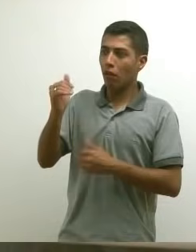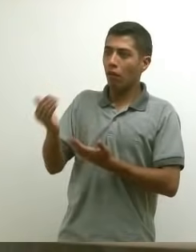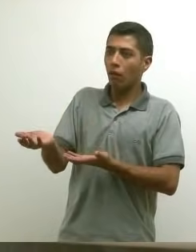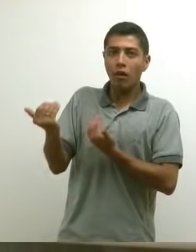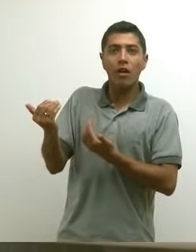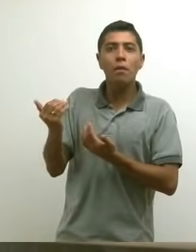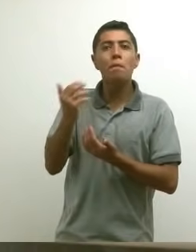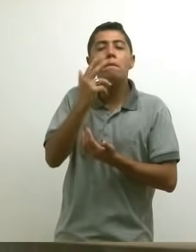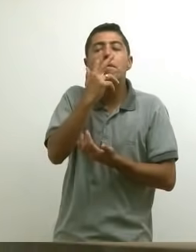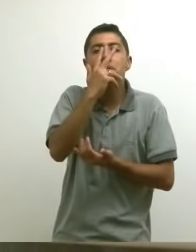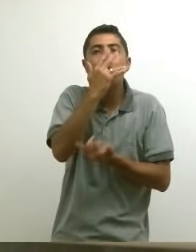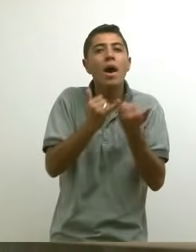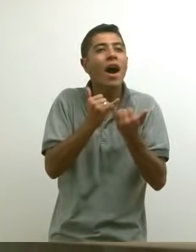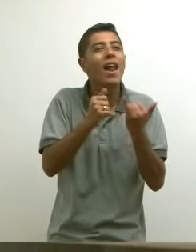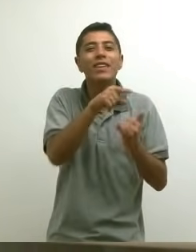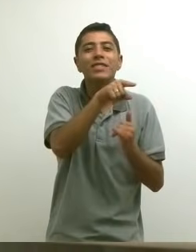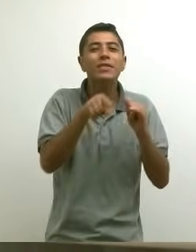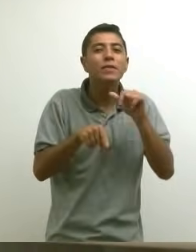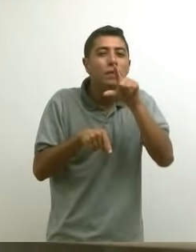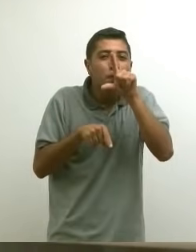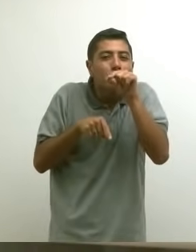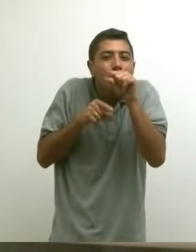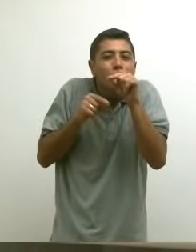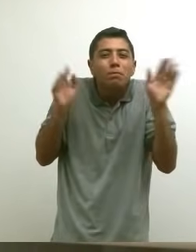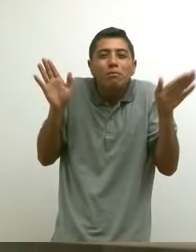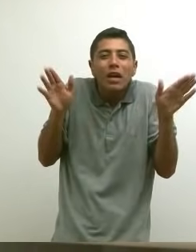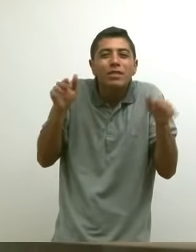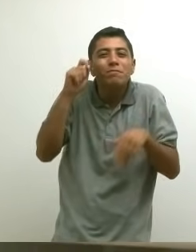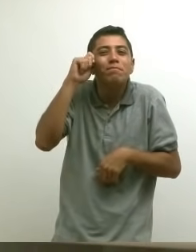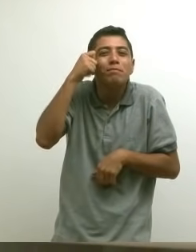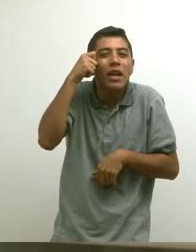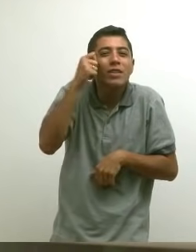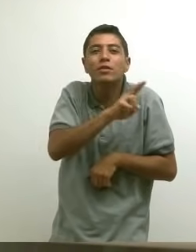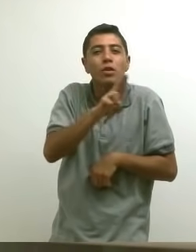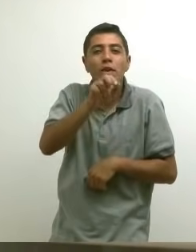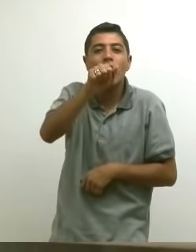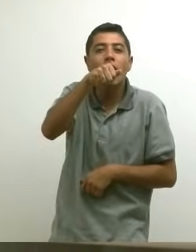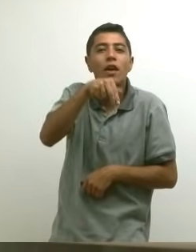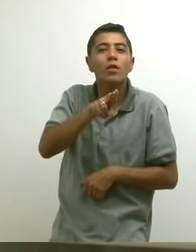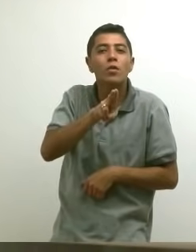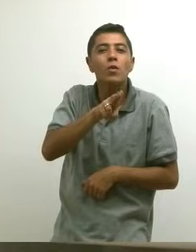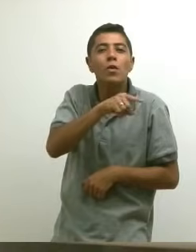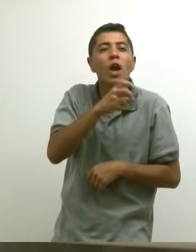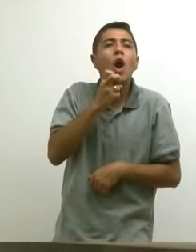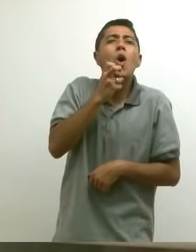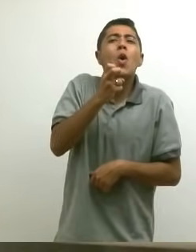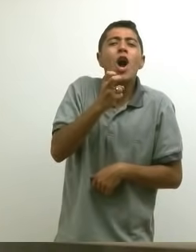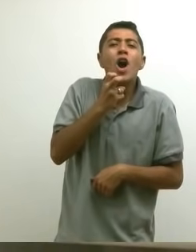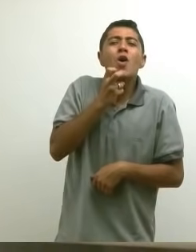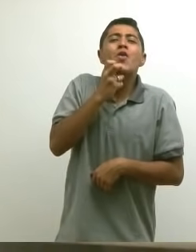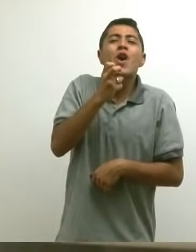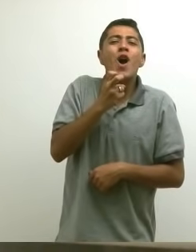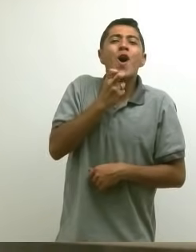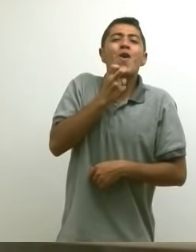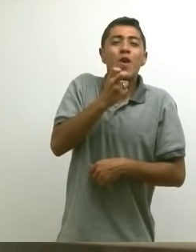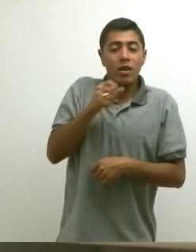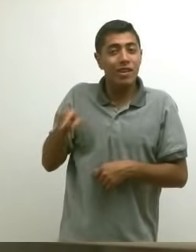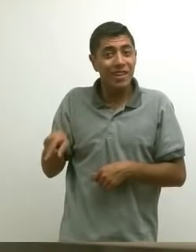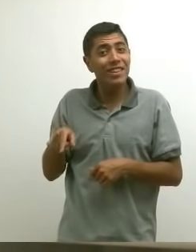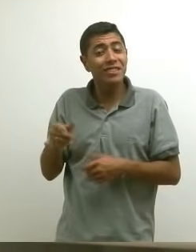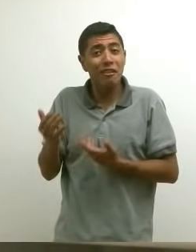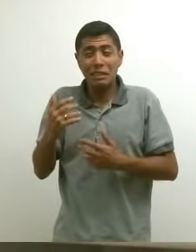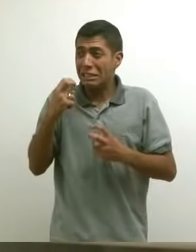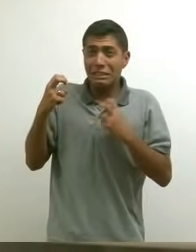orro e toda vez que na vida a partir do décimo desse momento um adulto quiser dizer eu sou animal